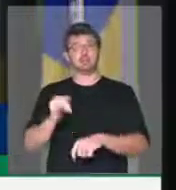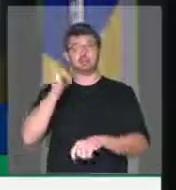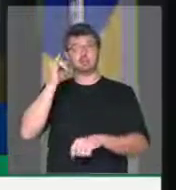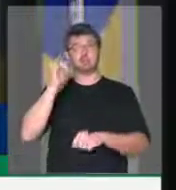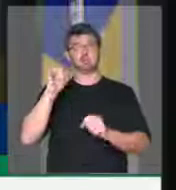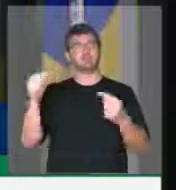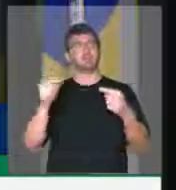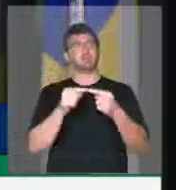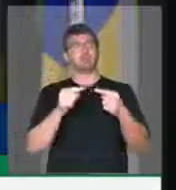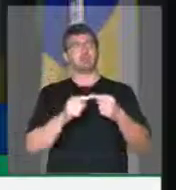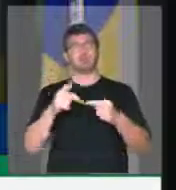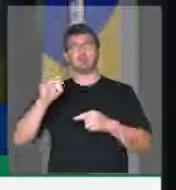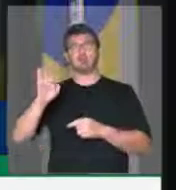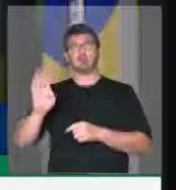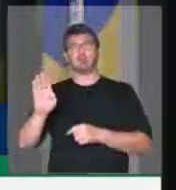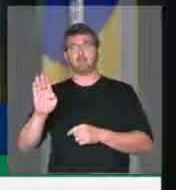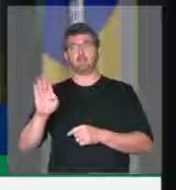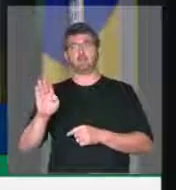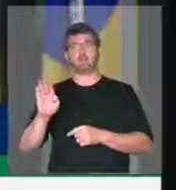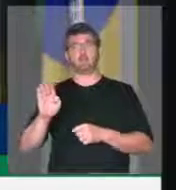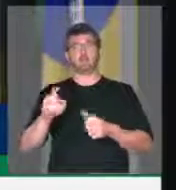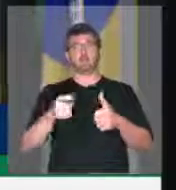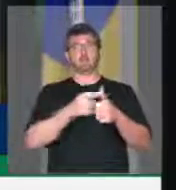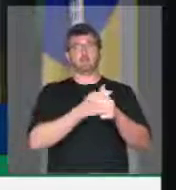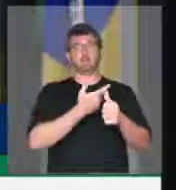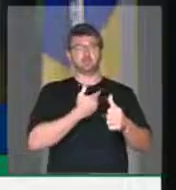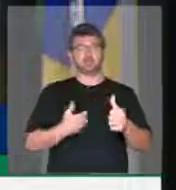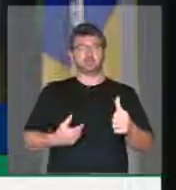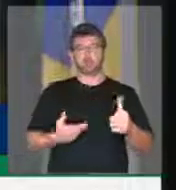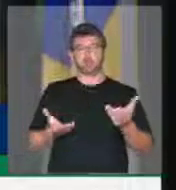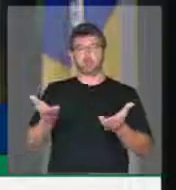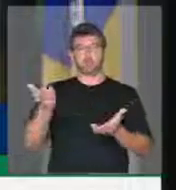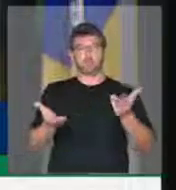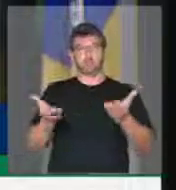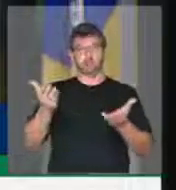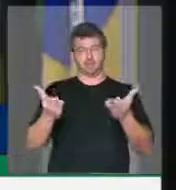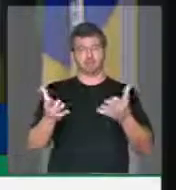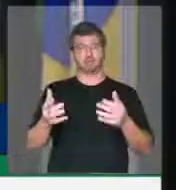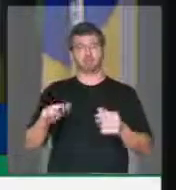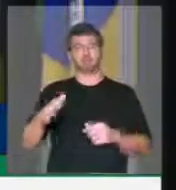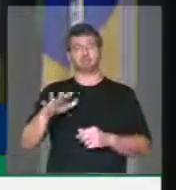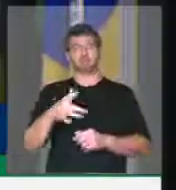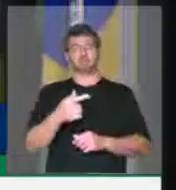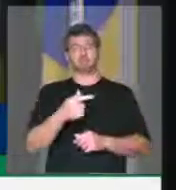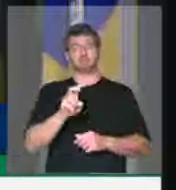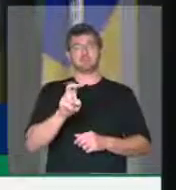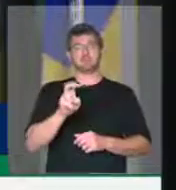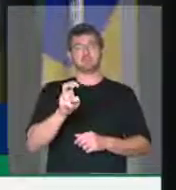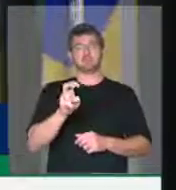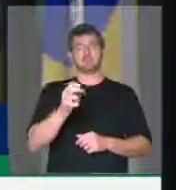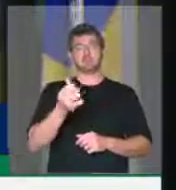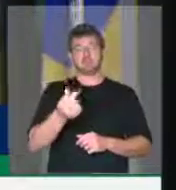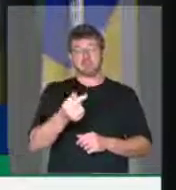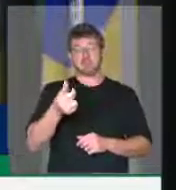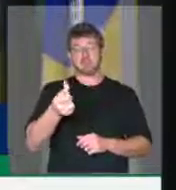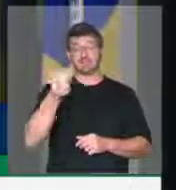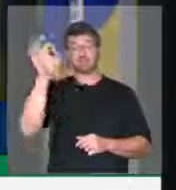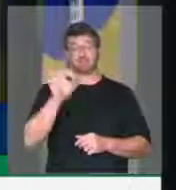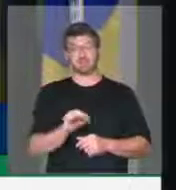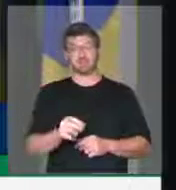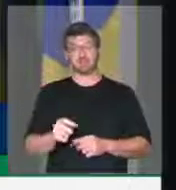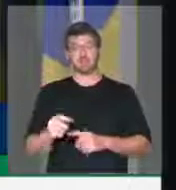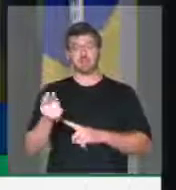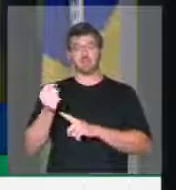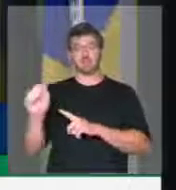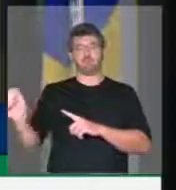bruta PIB, que ameaçava crescer explosivamente, estabilizou-se em torno de 76%. A inflação caiu